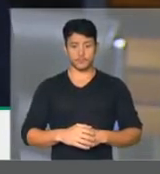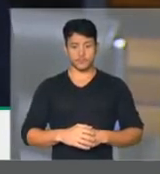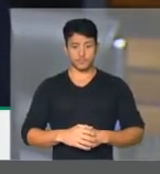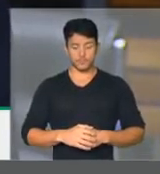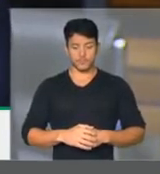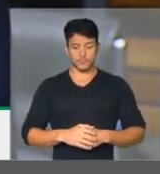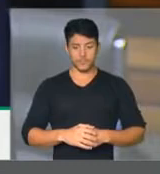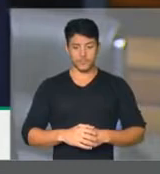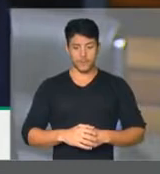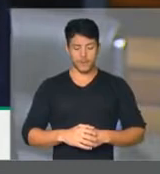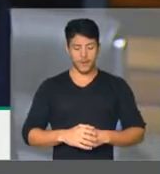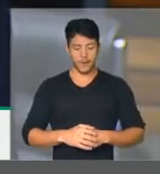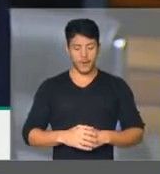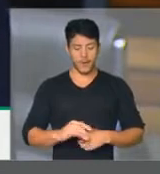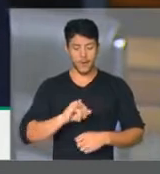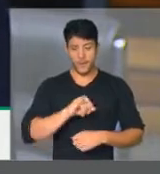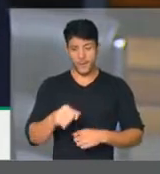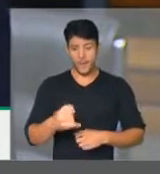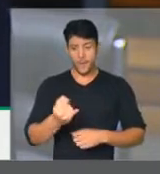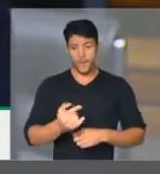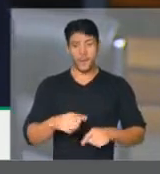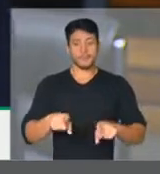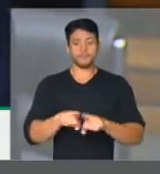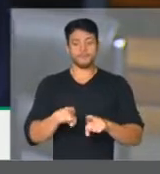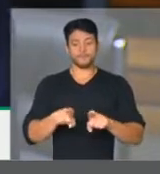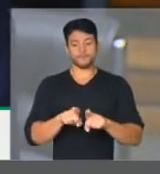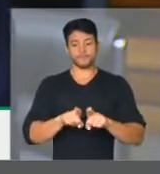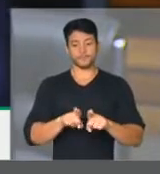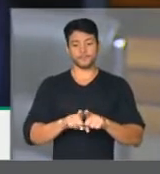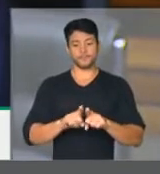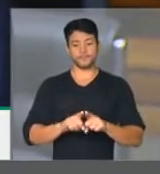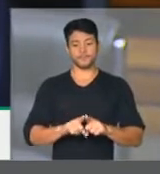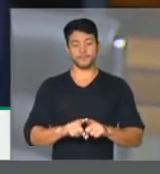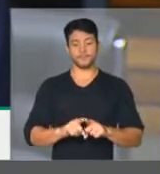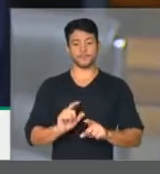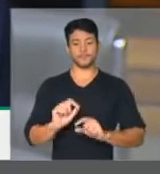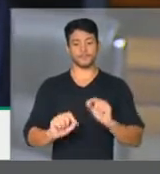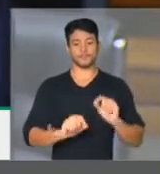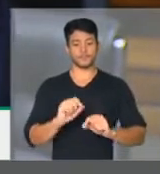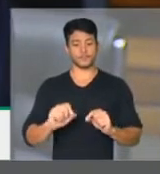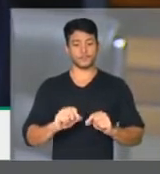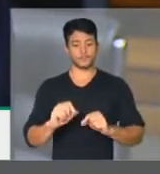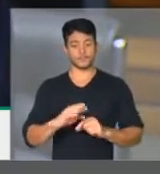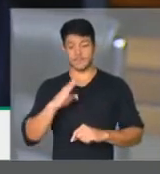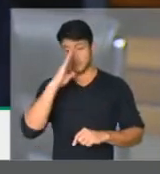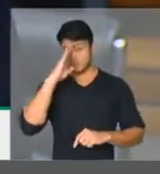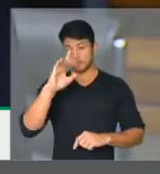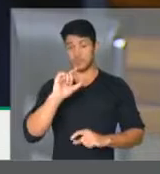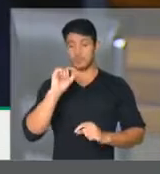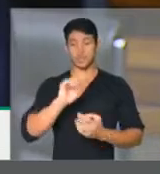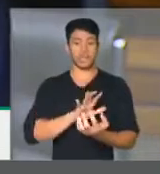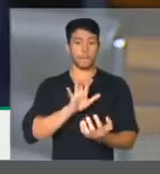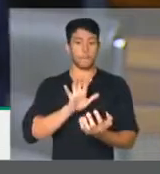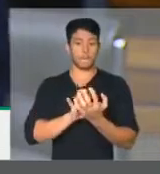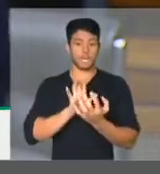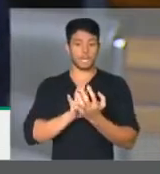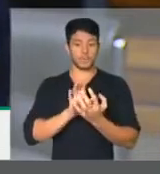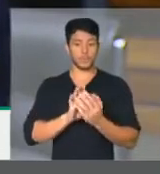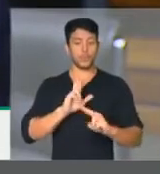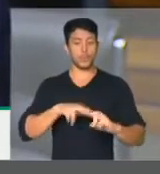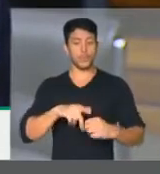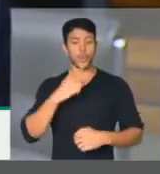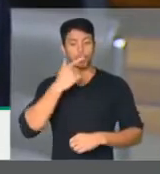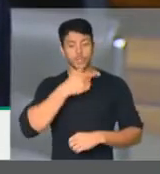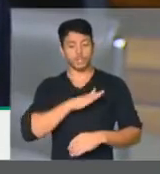elencou. Parabenizo a Vossa Excelência, mas parabenizo acima de tudo a Pernambuco por ter lhe reconduzido a